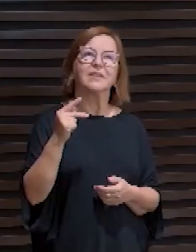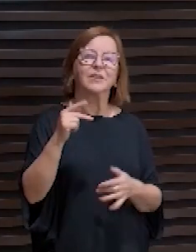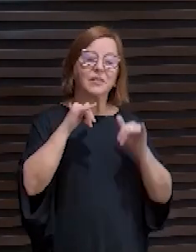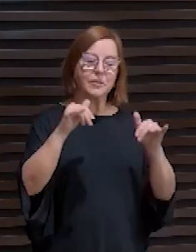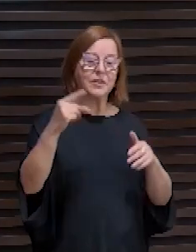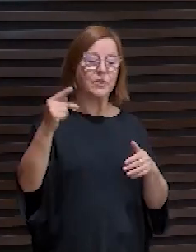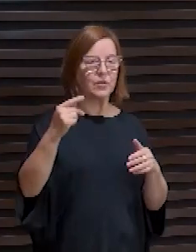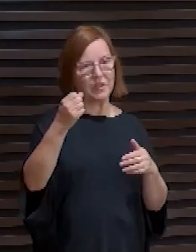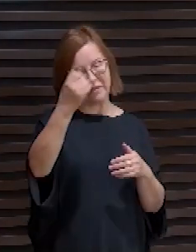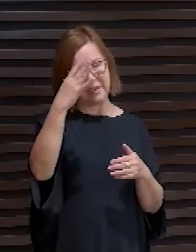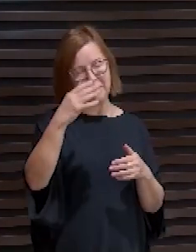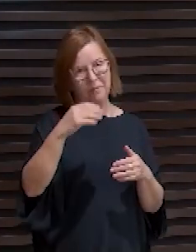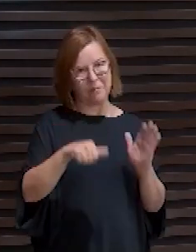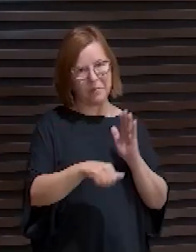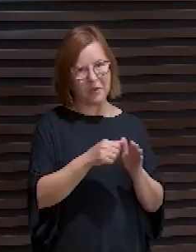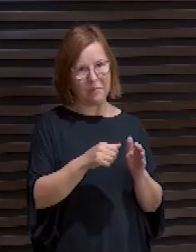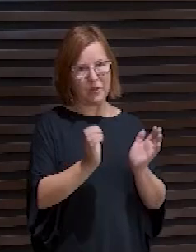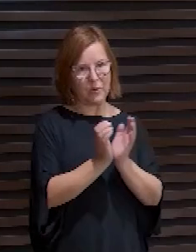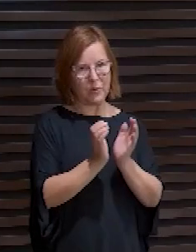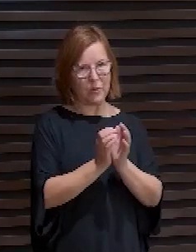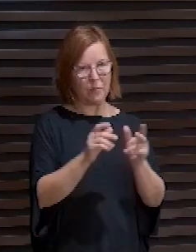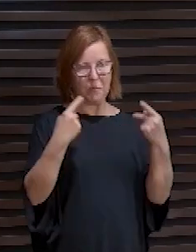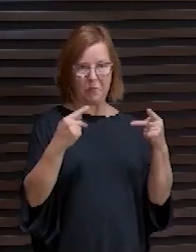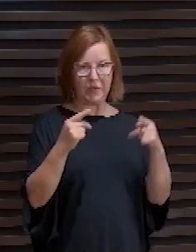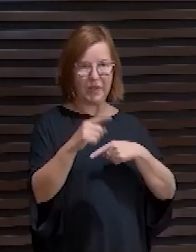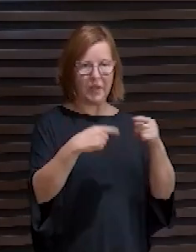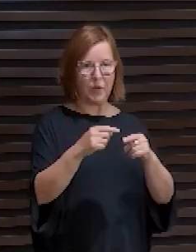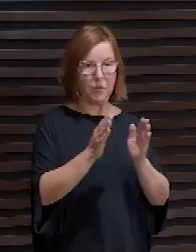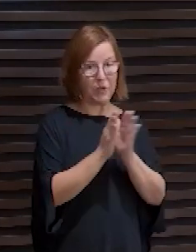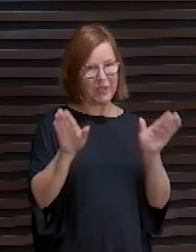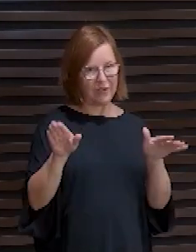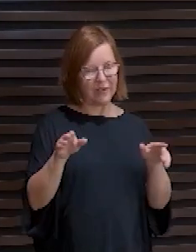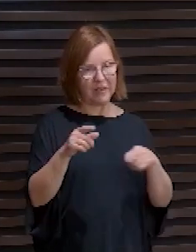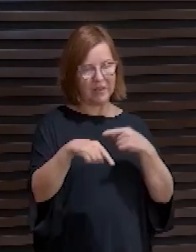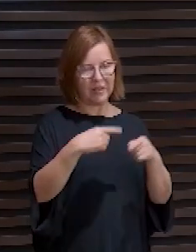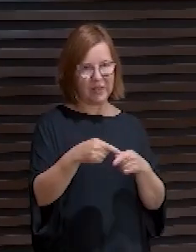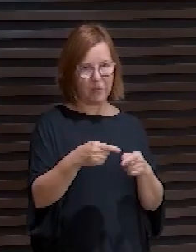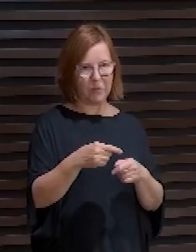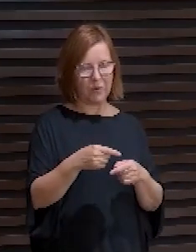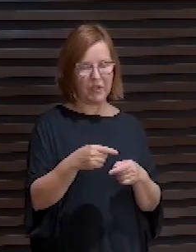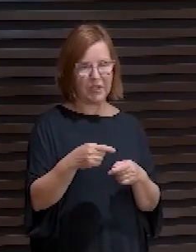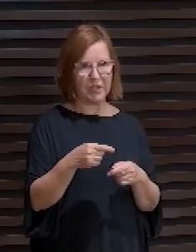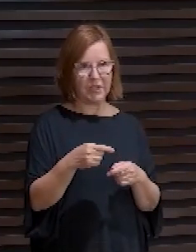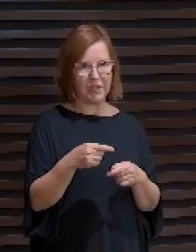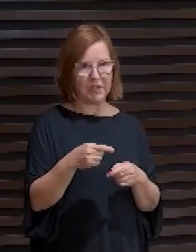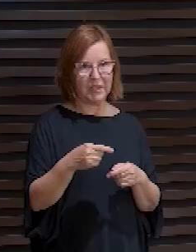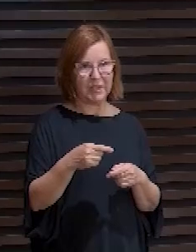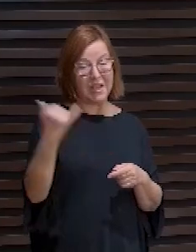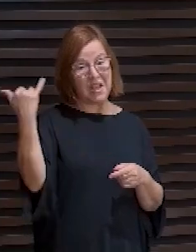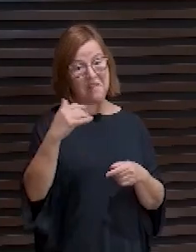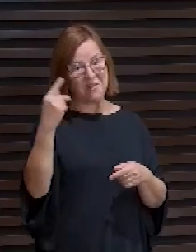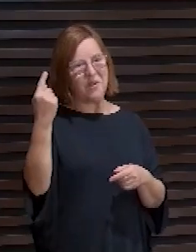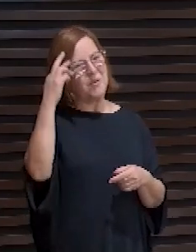profetas, depois ele envia os anjos e por fim Hebreus diz que ele enviou o Senhor Jesus. Tendo